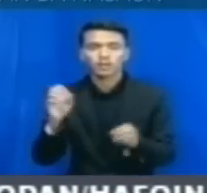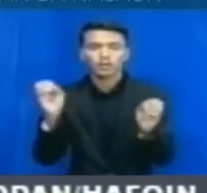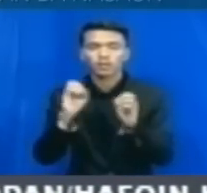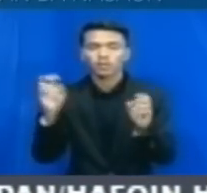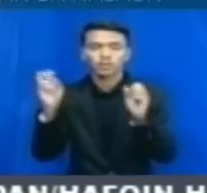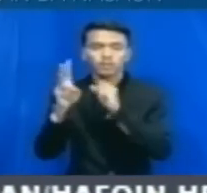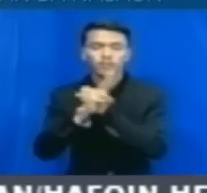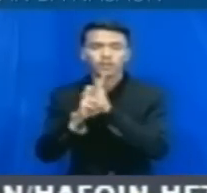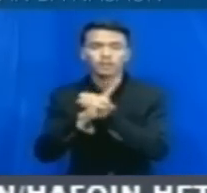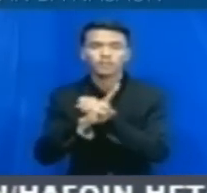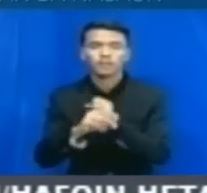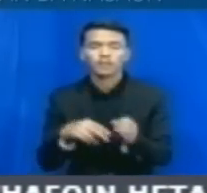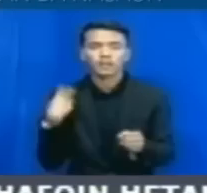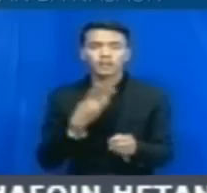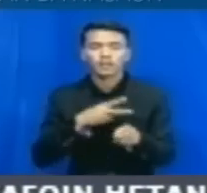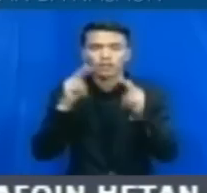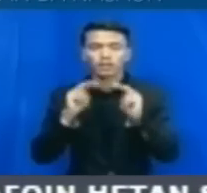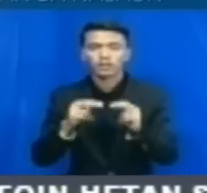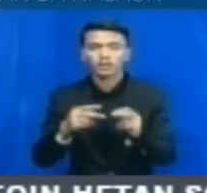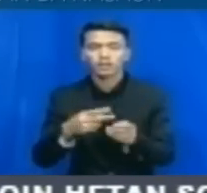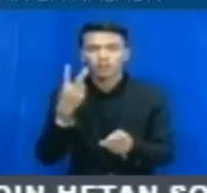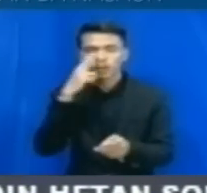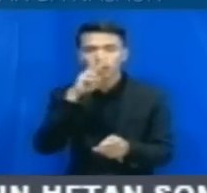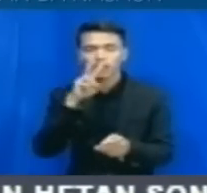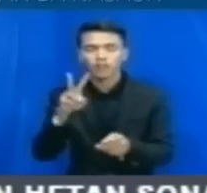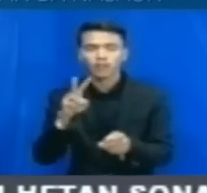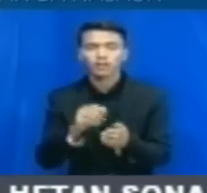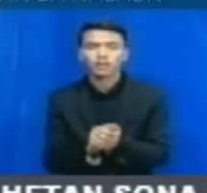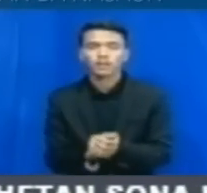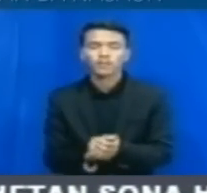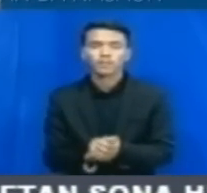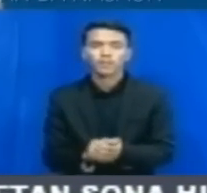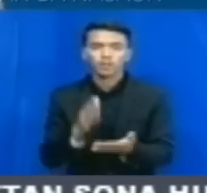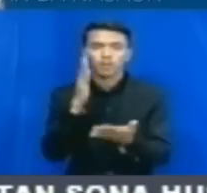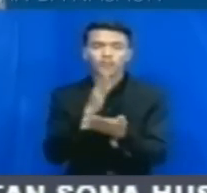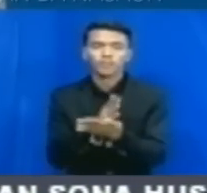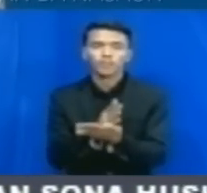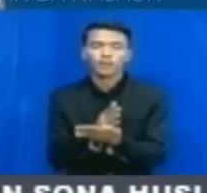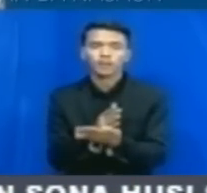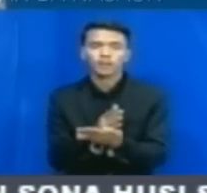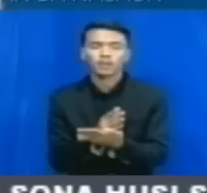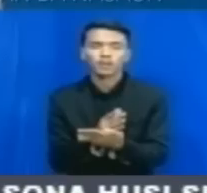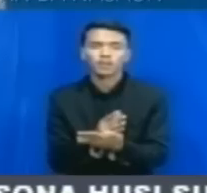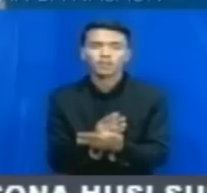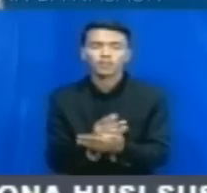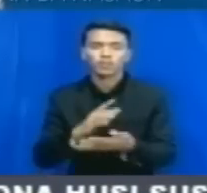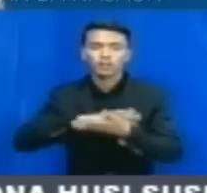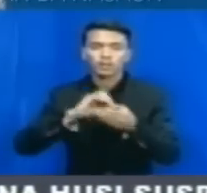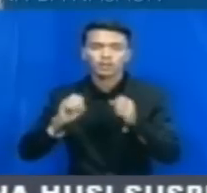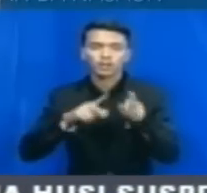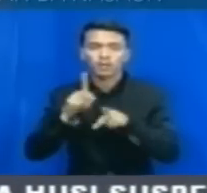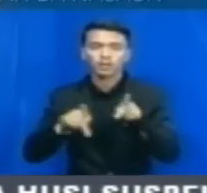vítima ita tem que descobrir também ita to combate buat tira be será buat ser que estraga itri